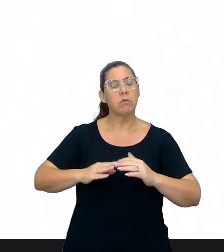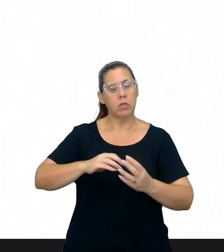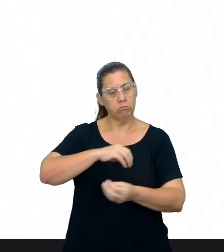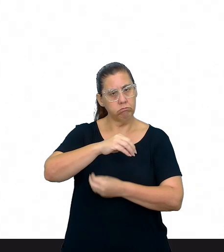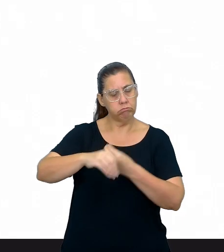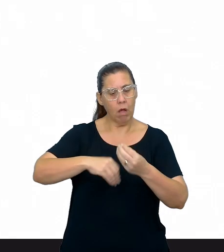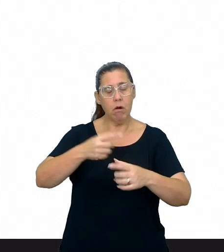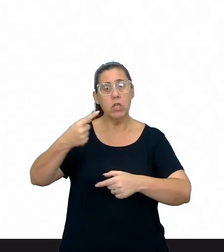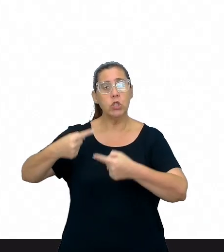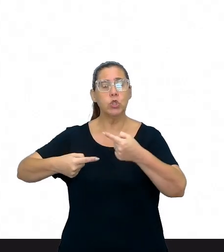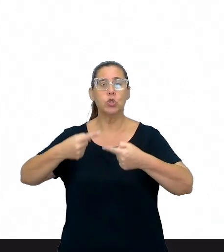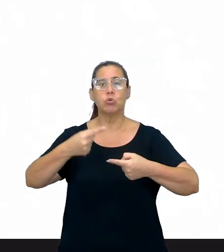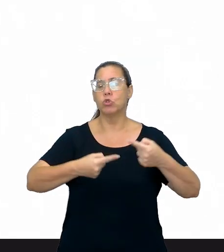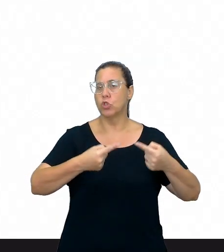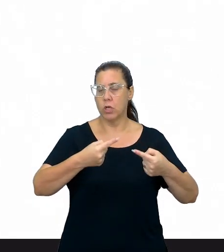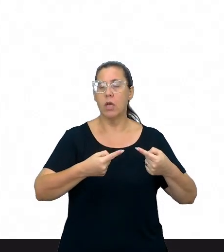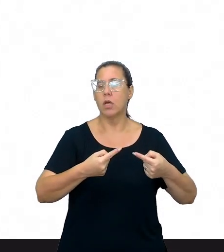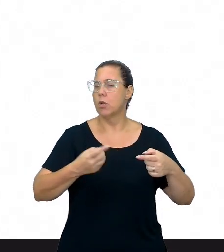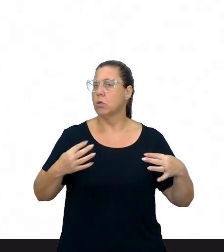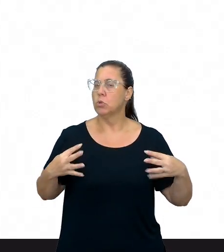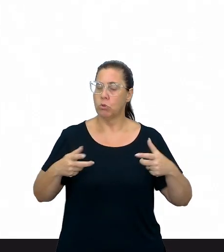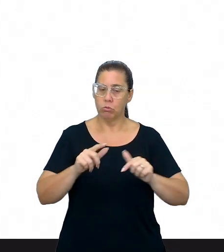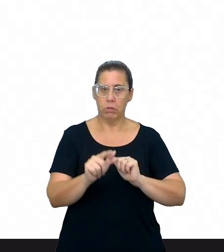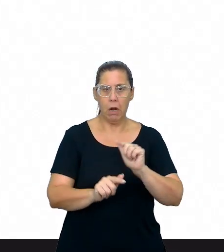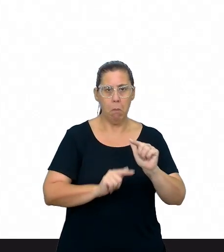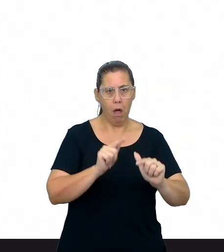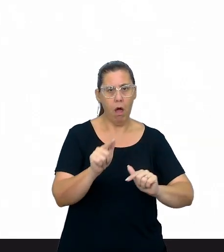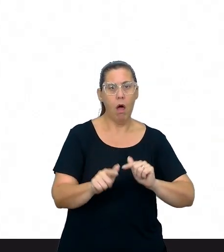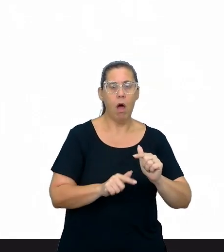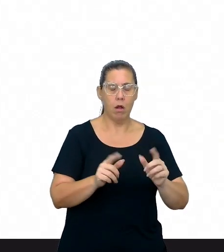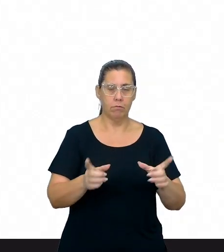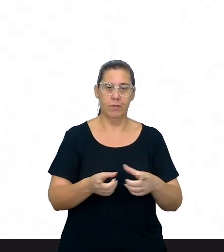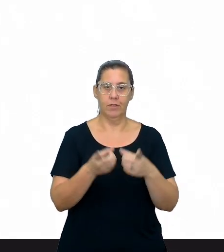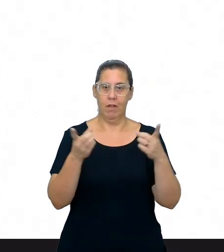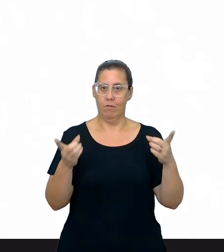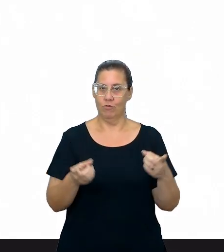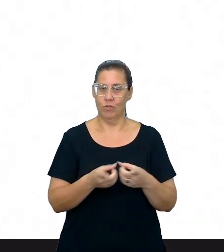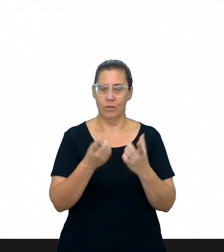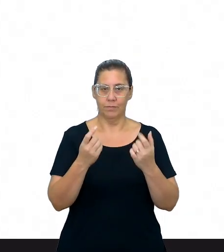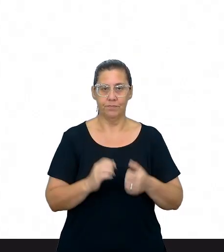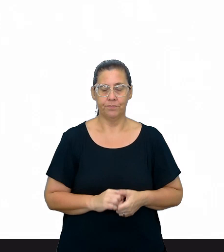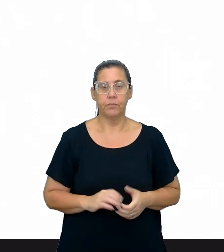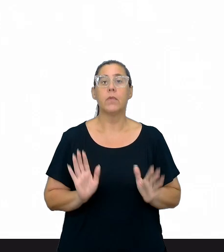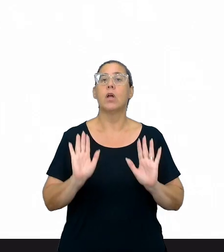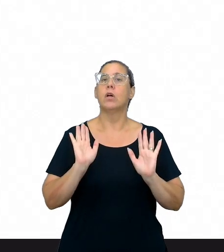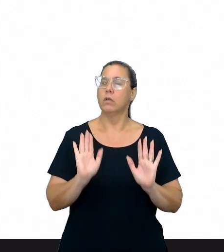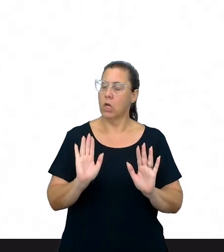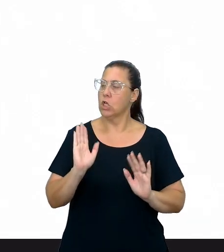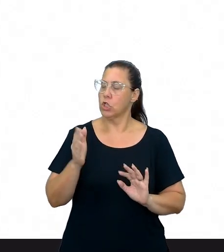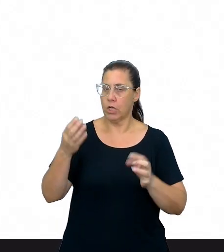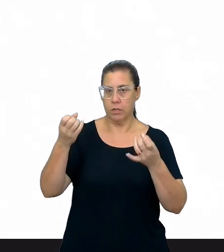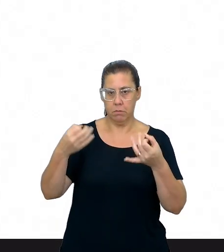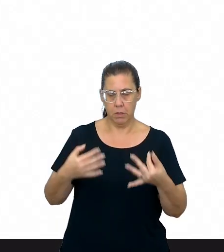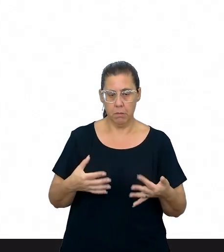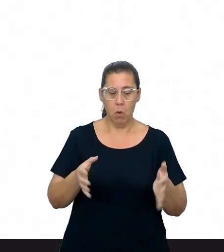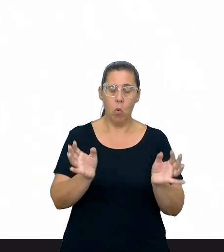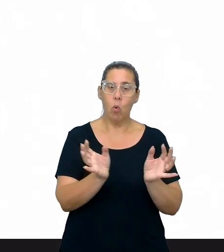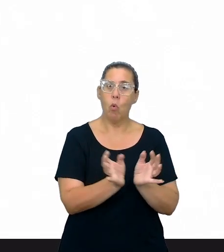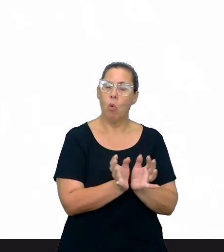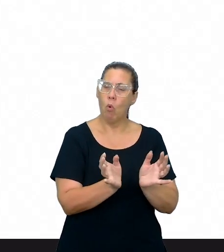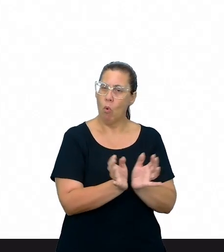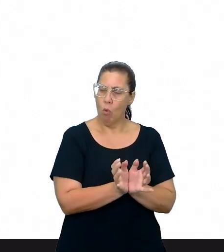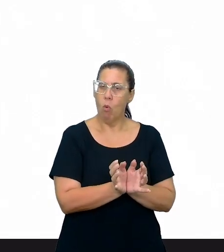e discutiremos encaminhamentos para o trabalho didático. Como eu disse, né, o eixo